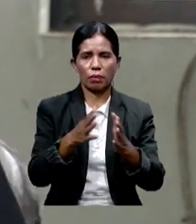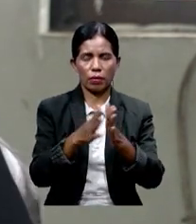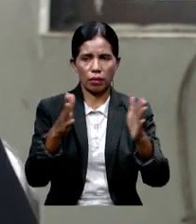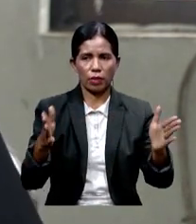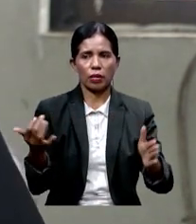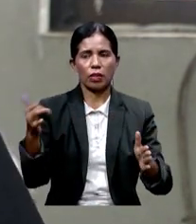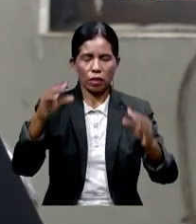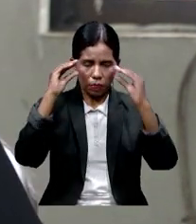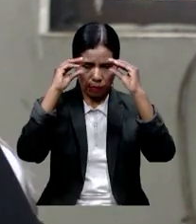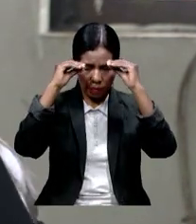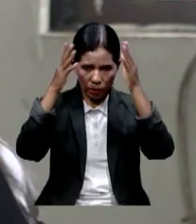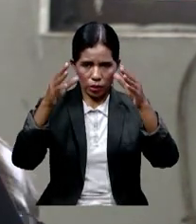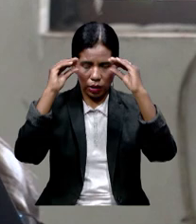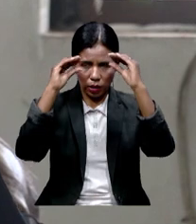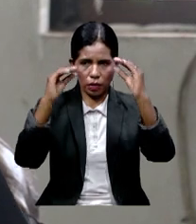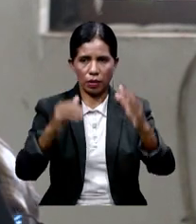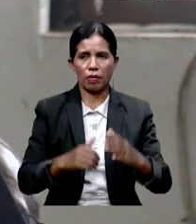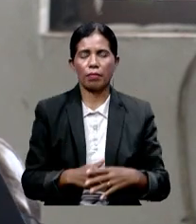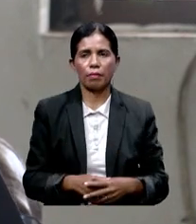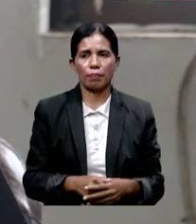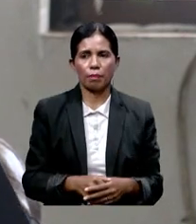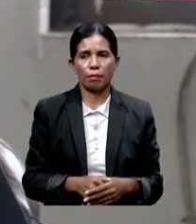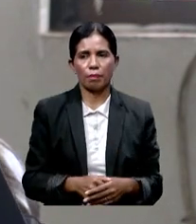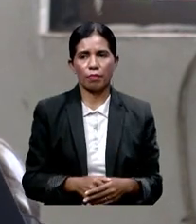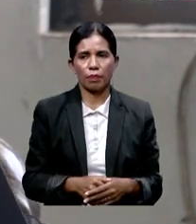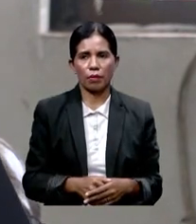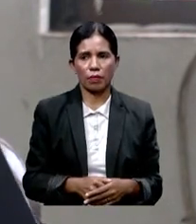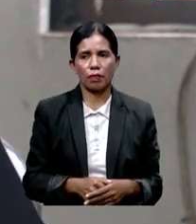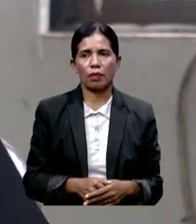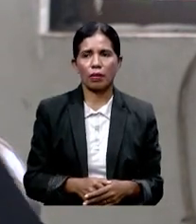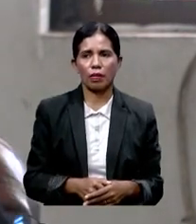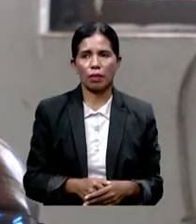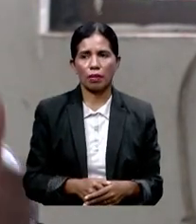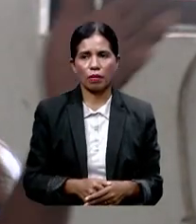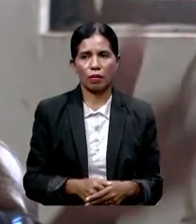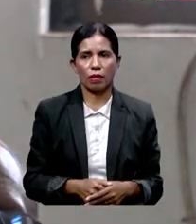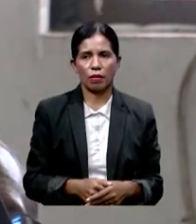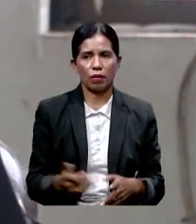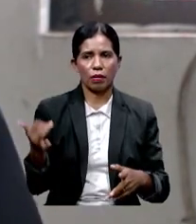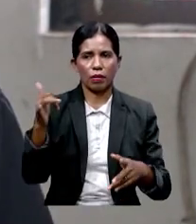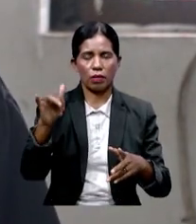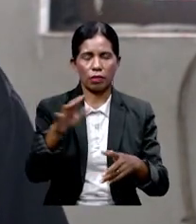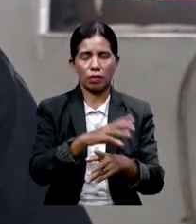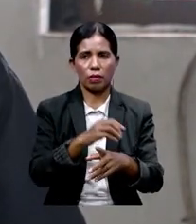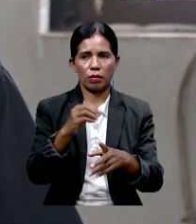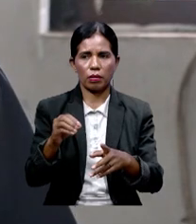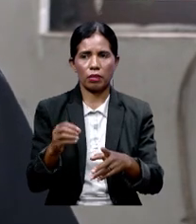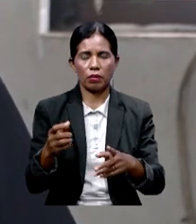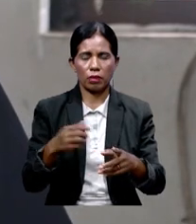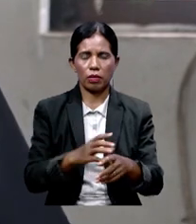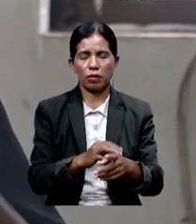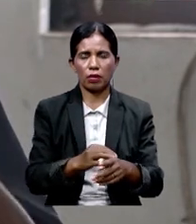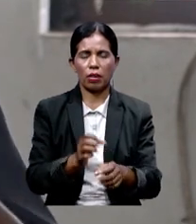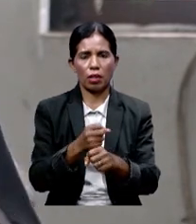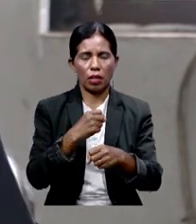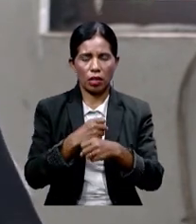se anore da garu da garu mina estudante se a garu uma se a garu não então politicamente se a garu